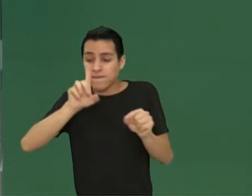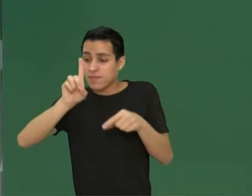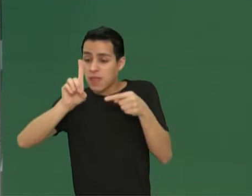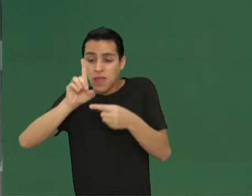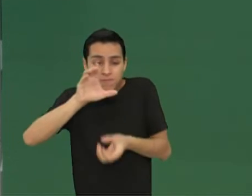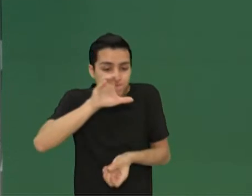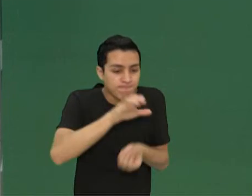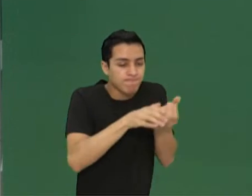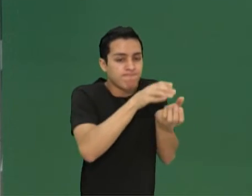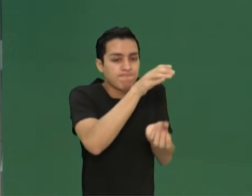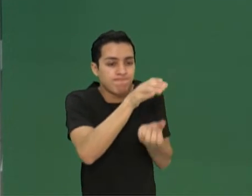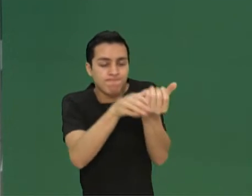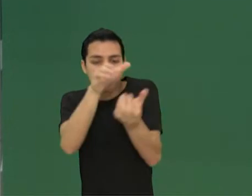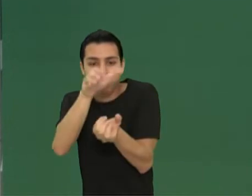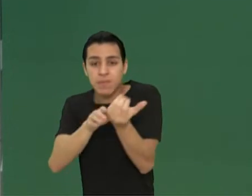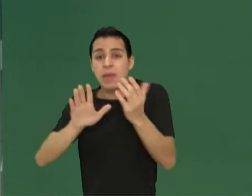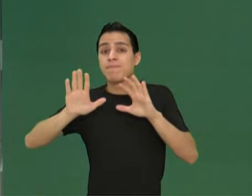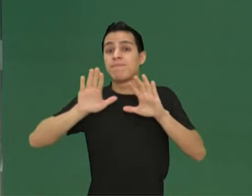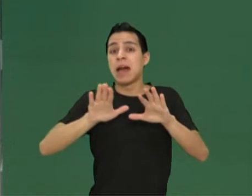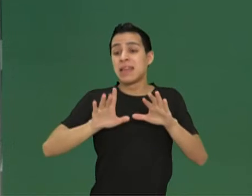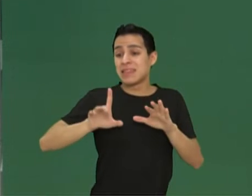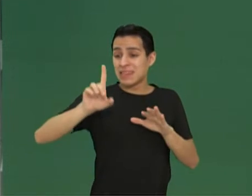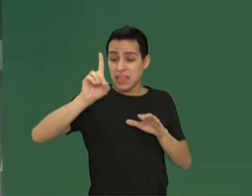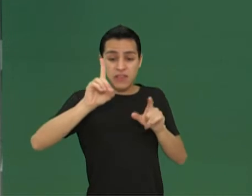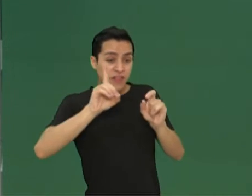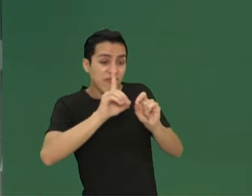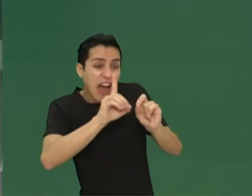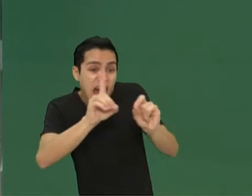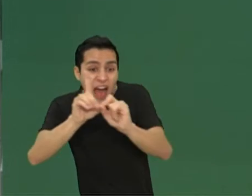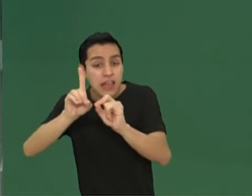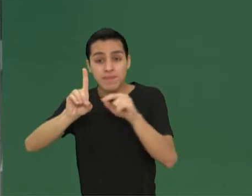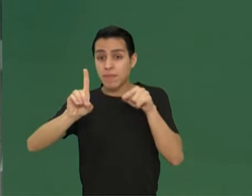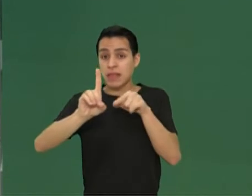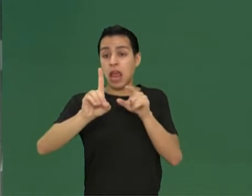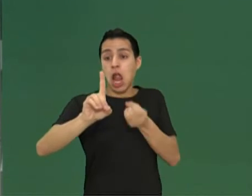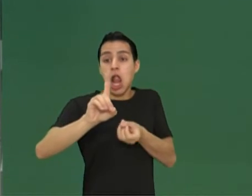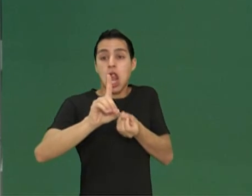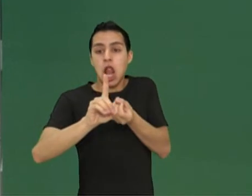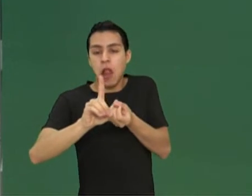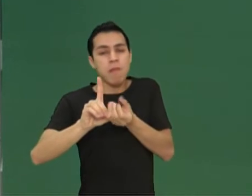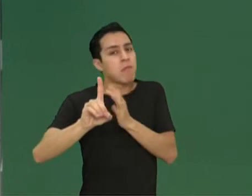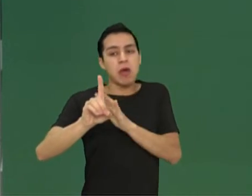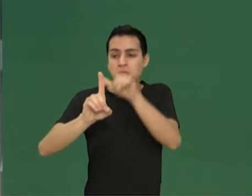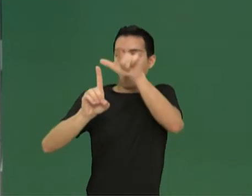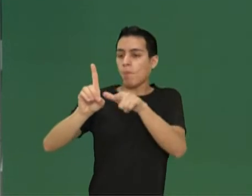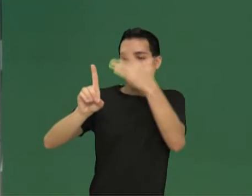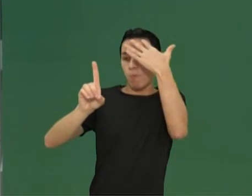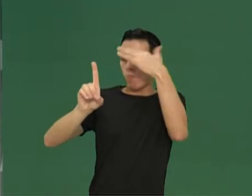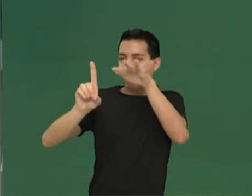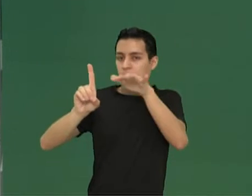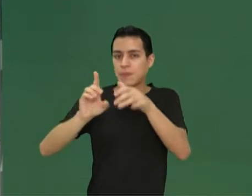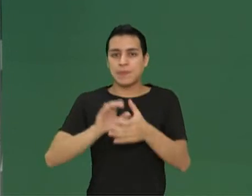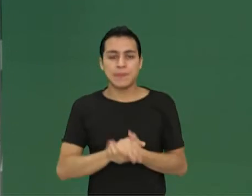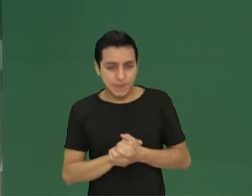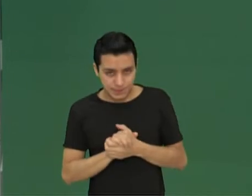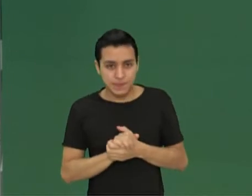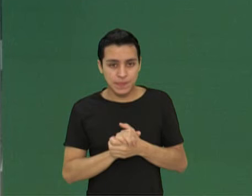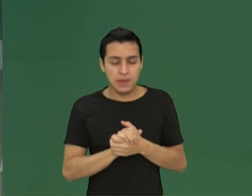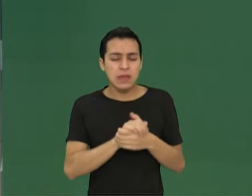alguma coisa, mas Deus é aquele que causou e não foi causado. Tá? Terceiro, o